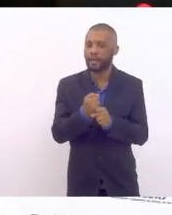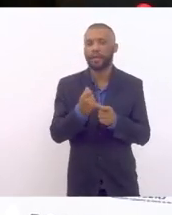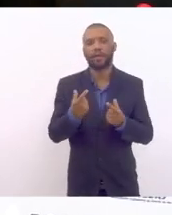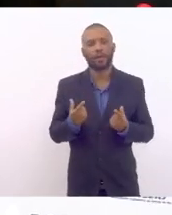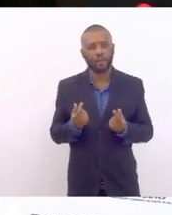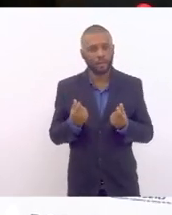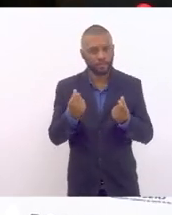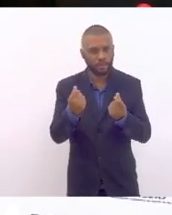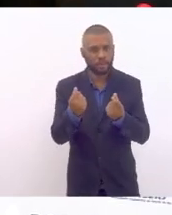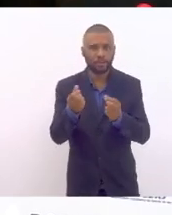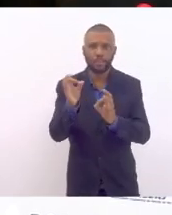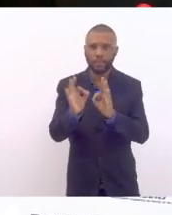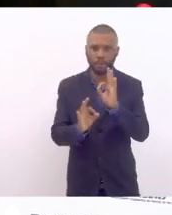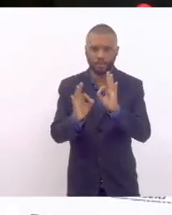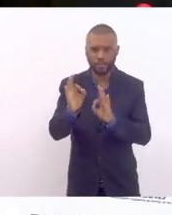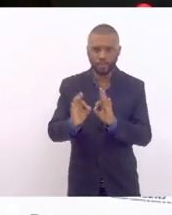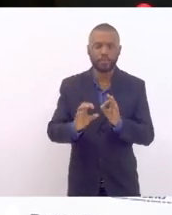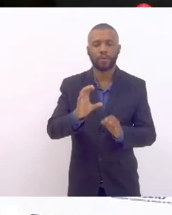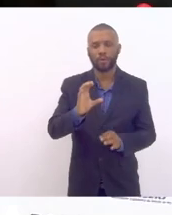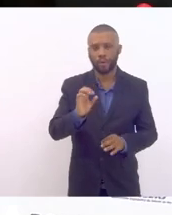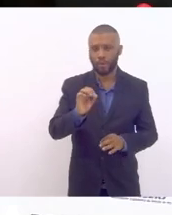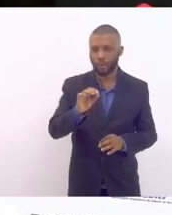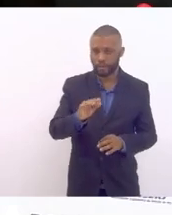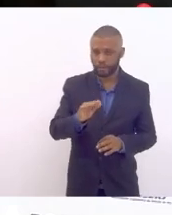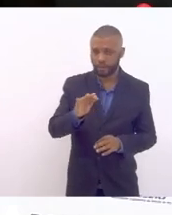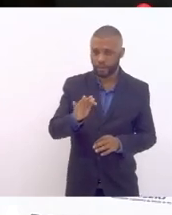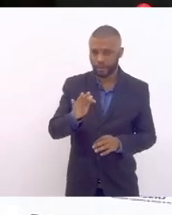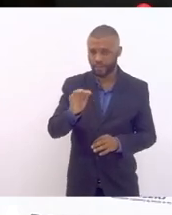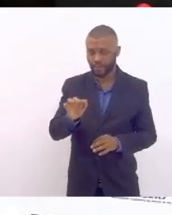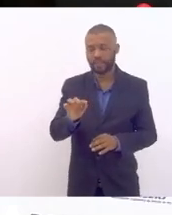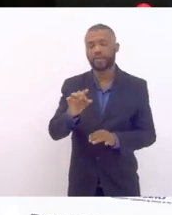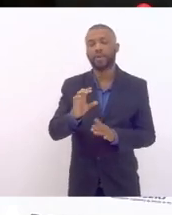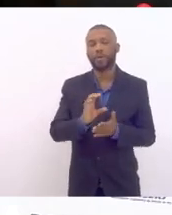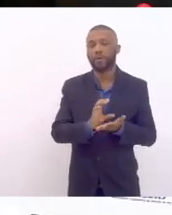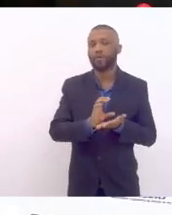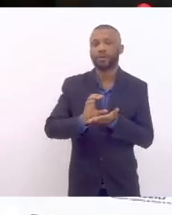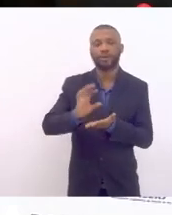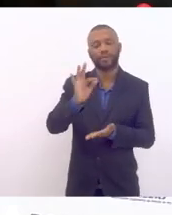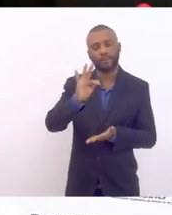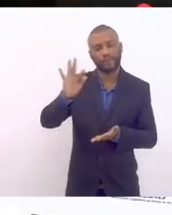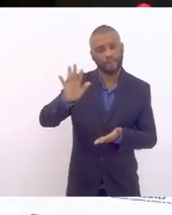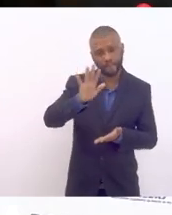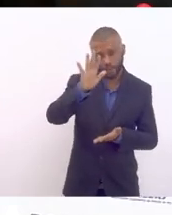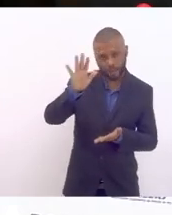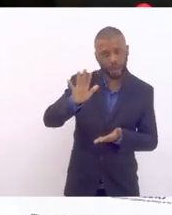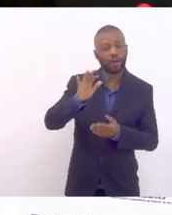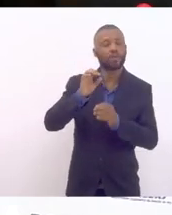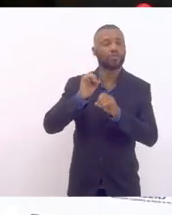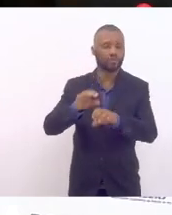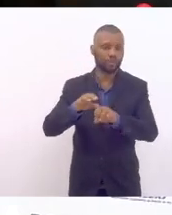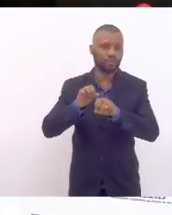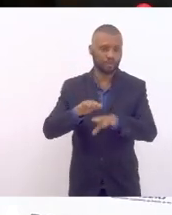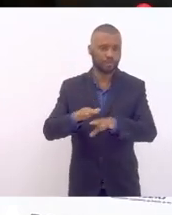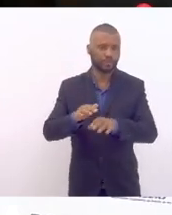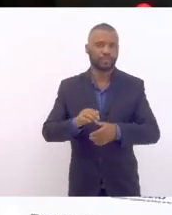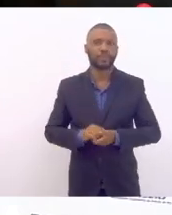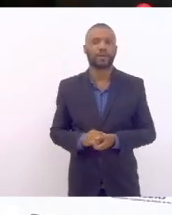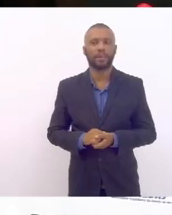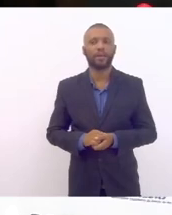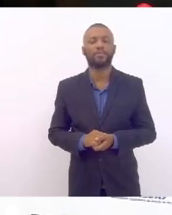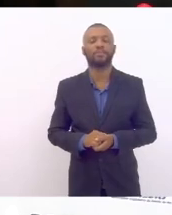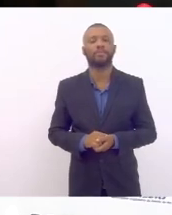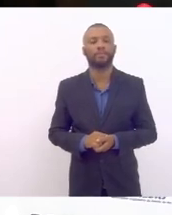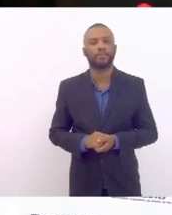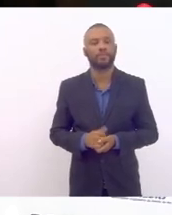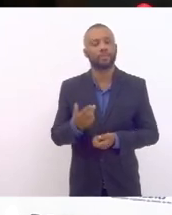produzido pelo cone fica o Conselho Nacional das instituições de ensino é de ensino federais das instituições de ensino dos institutos federais